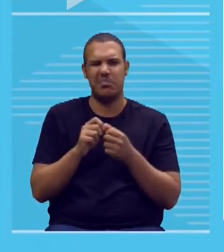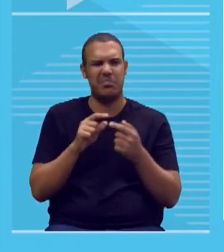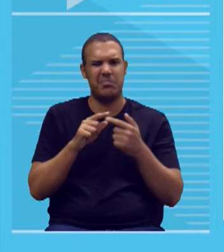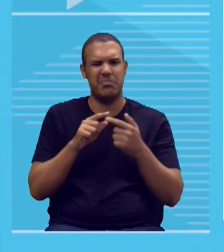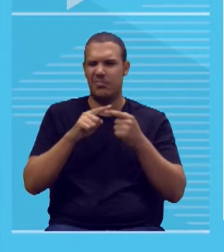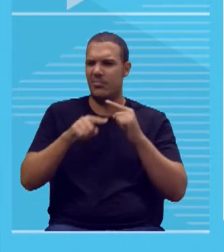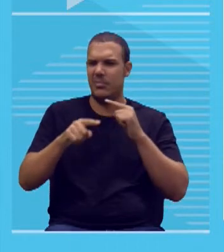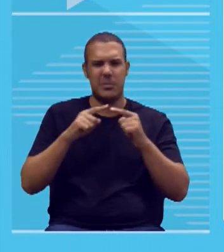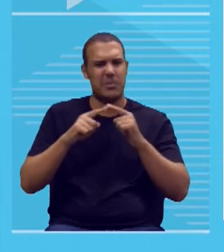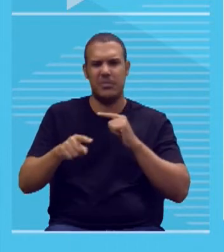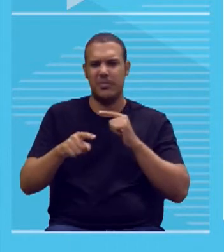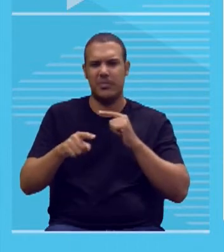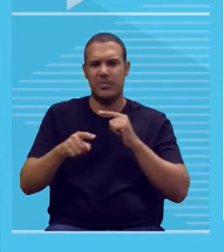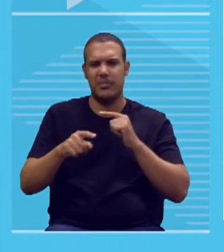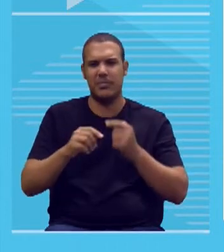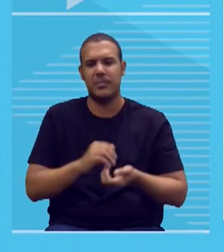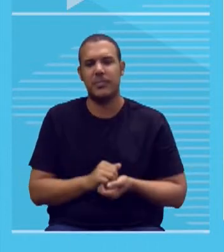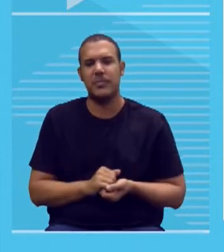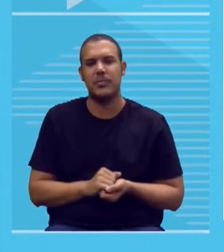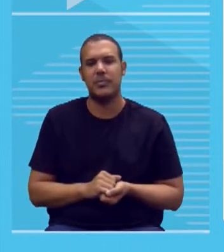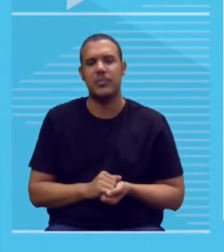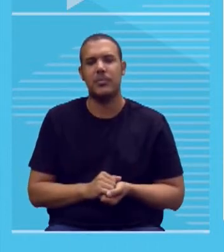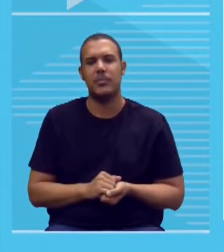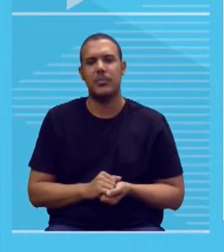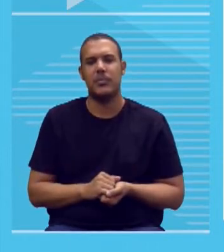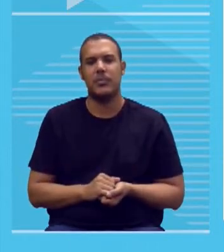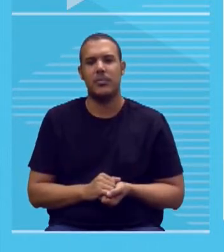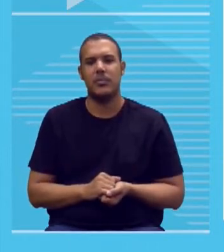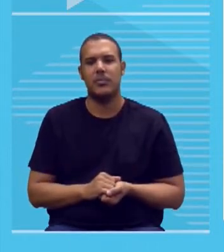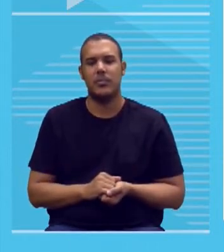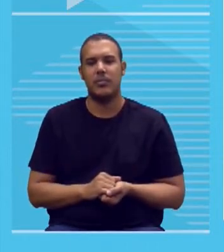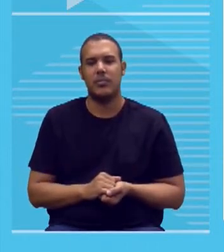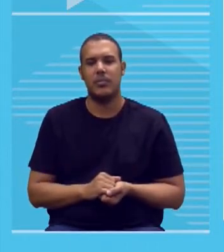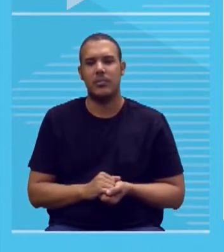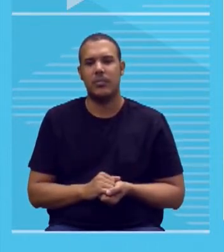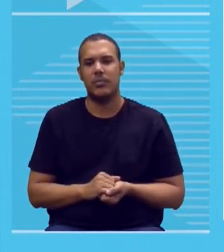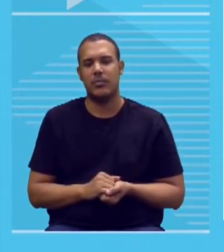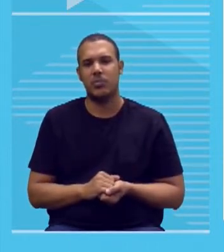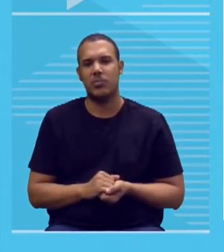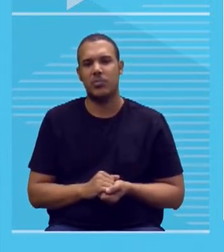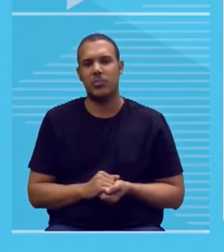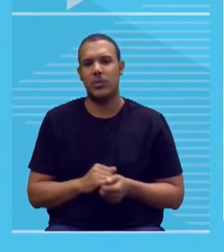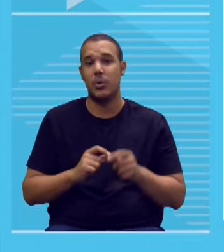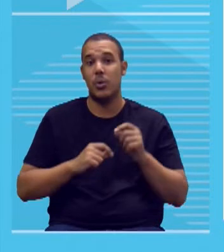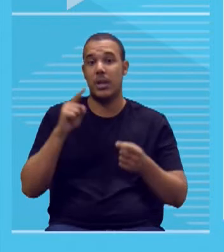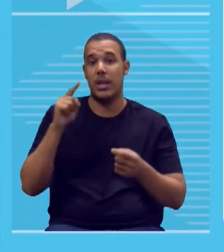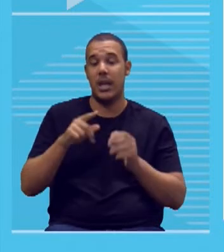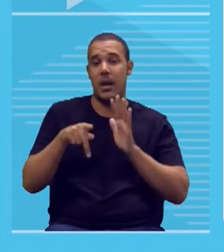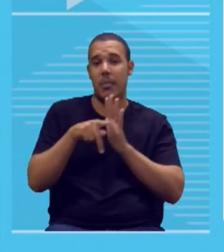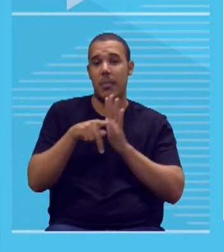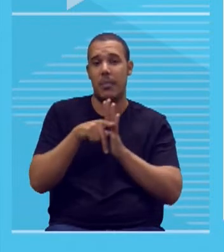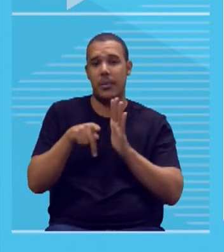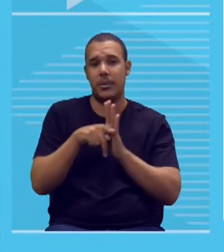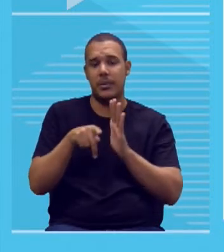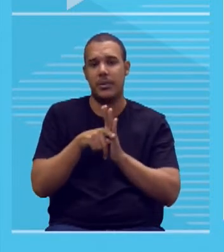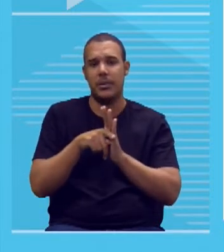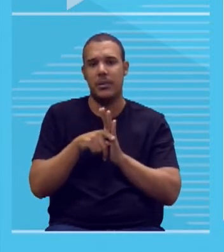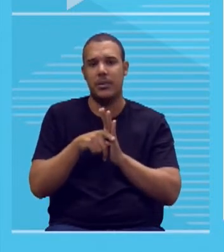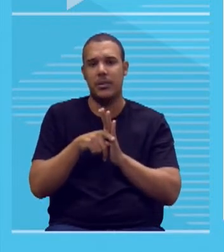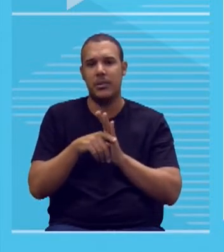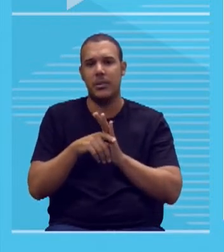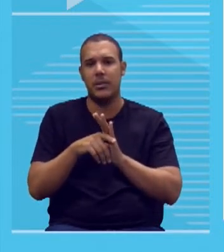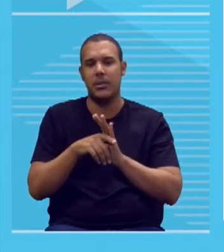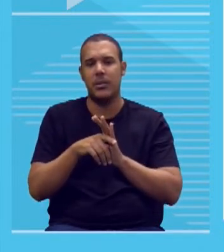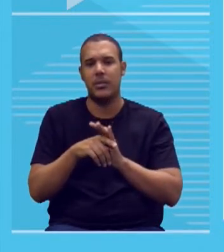a ver sabe nada a ver o gol que realmente é a proposta do